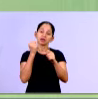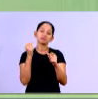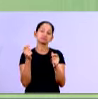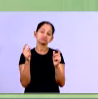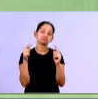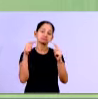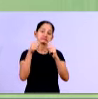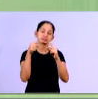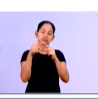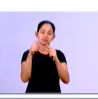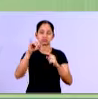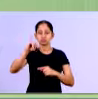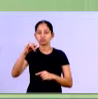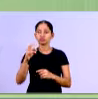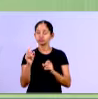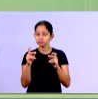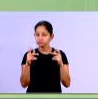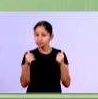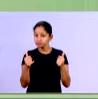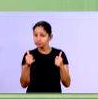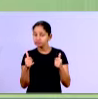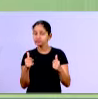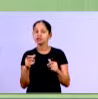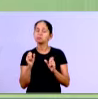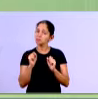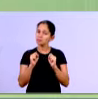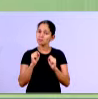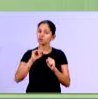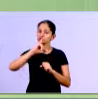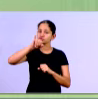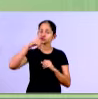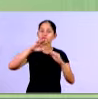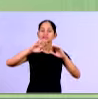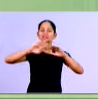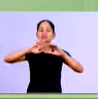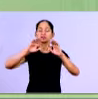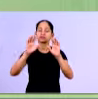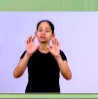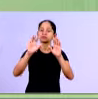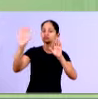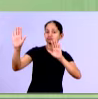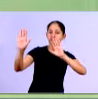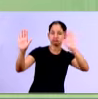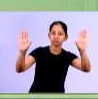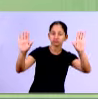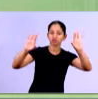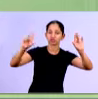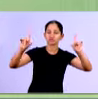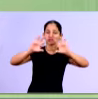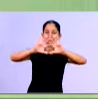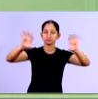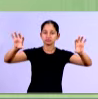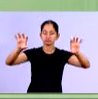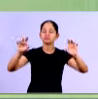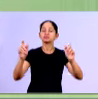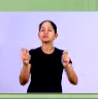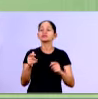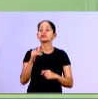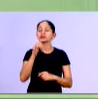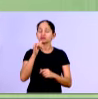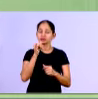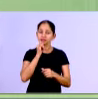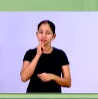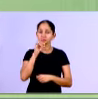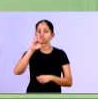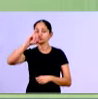determinar os J. Então, voltando aqui, eu posso calcular os juros separadamente. Como é que calcula juros? Valor